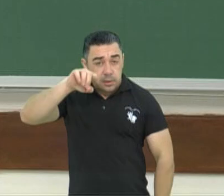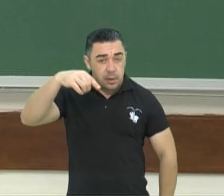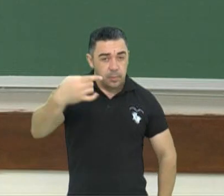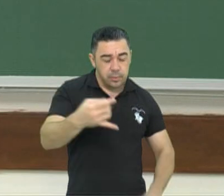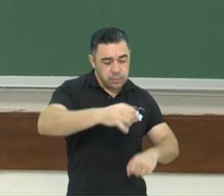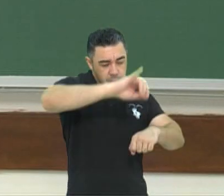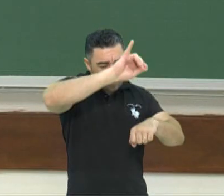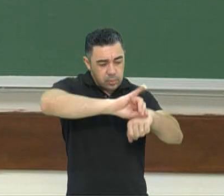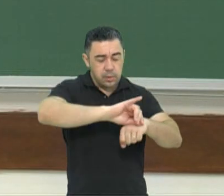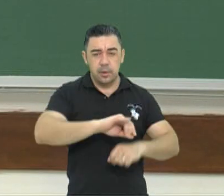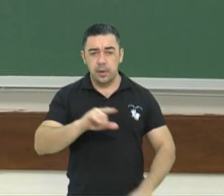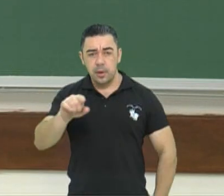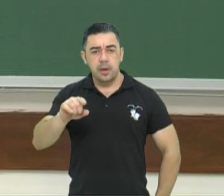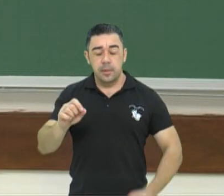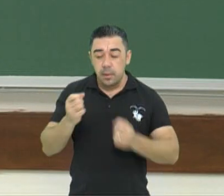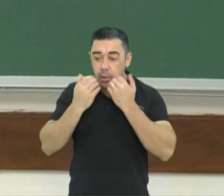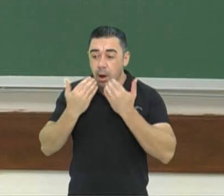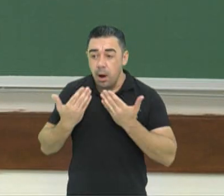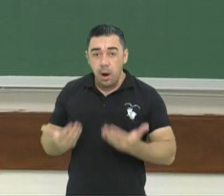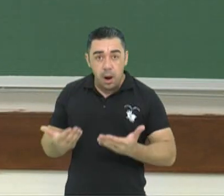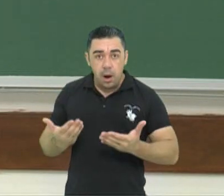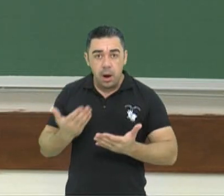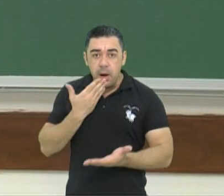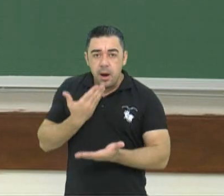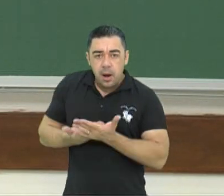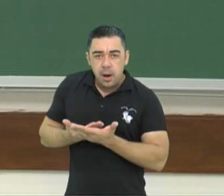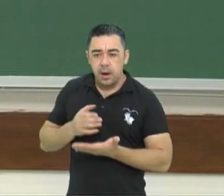Saindo do expressionismo, surge